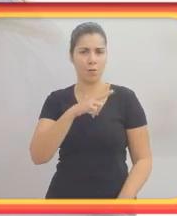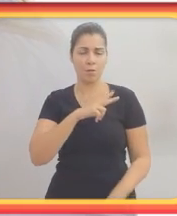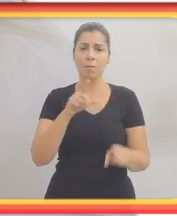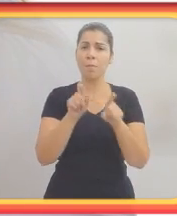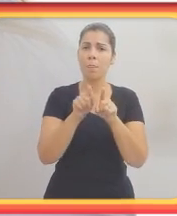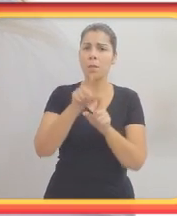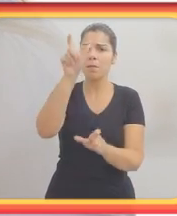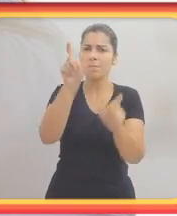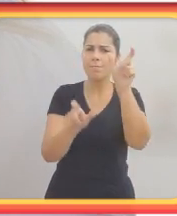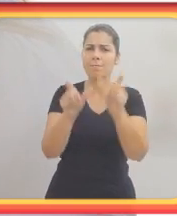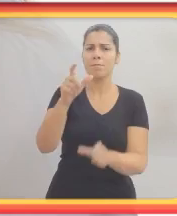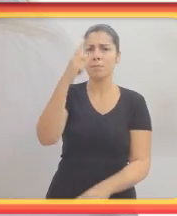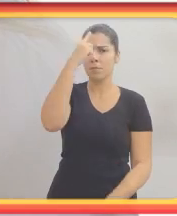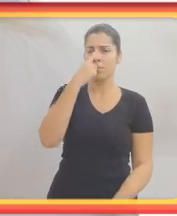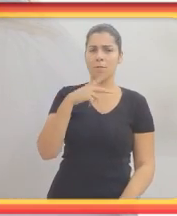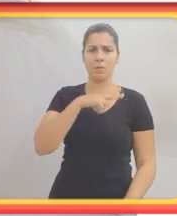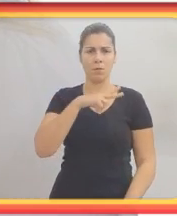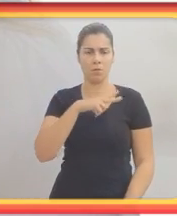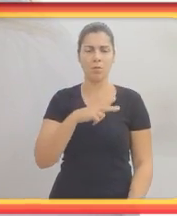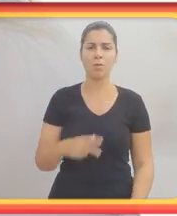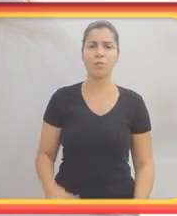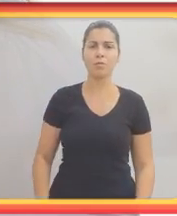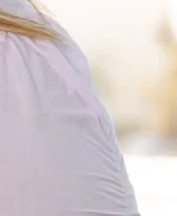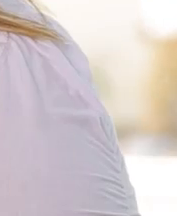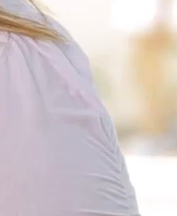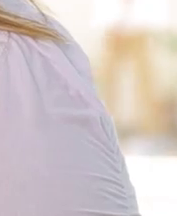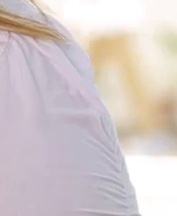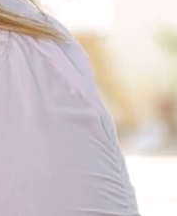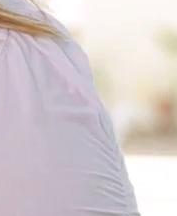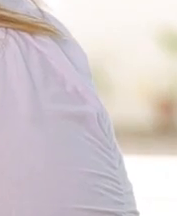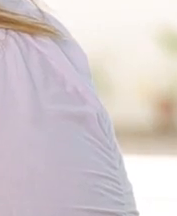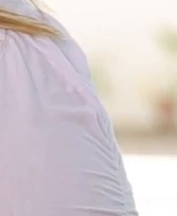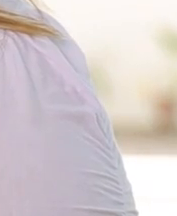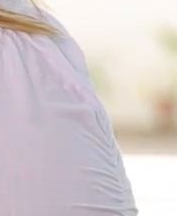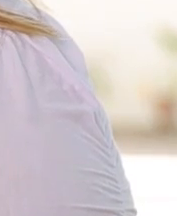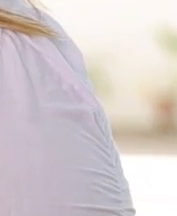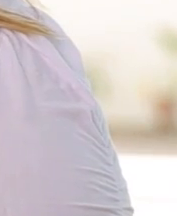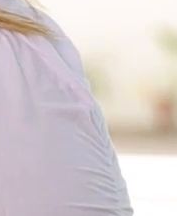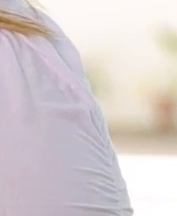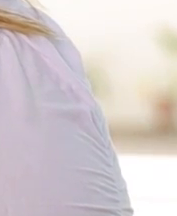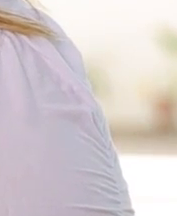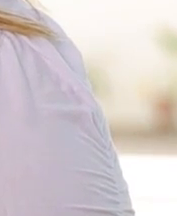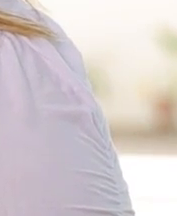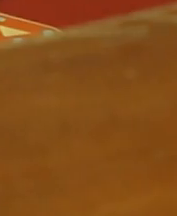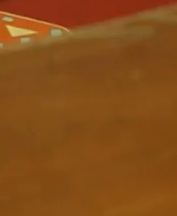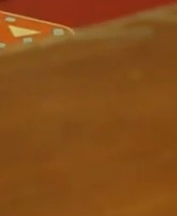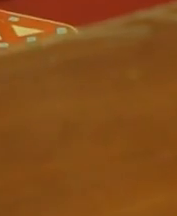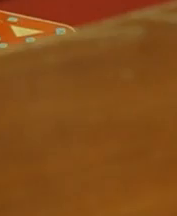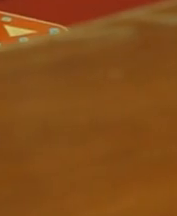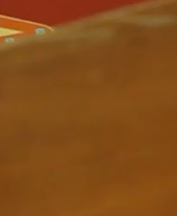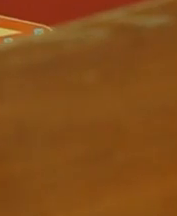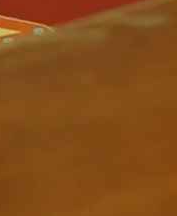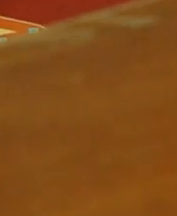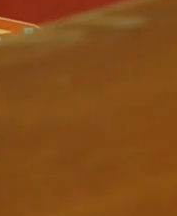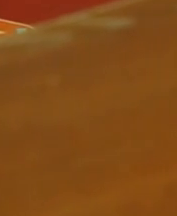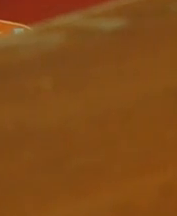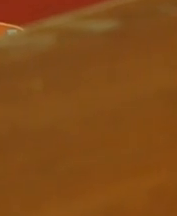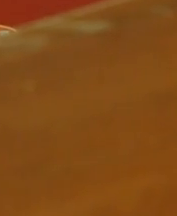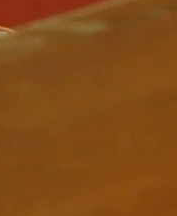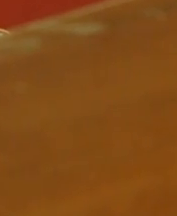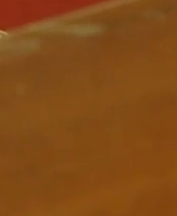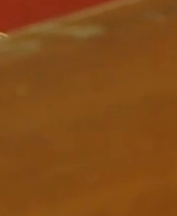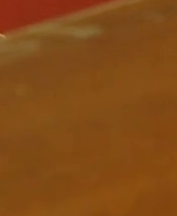nossa escola duas ou três vezes por semana para receber atendimento individualizado e personalizado. Sala de